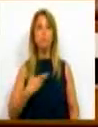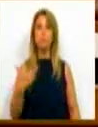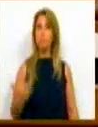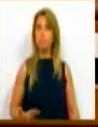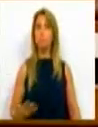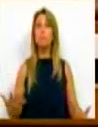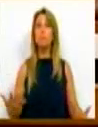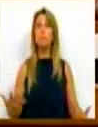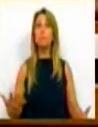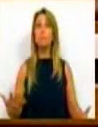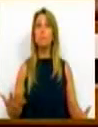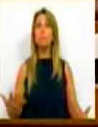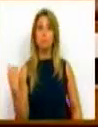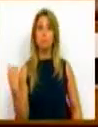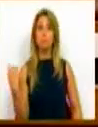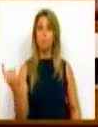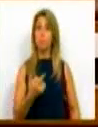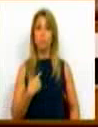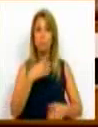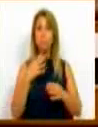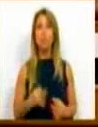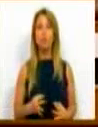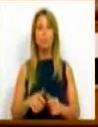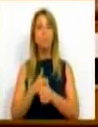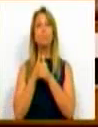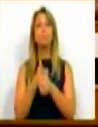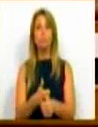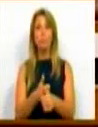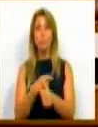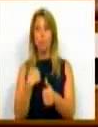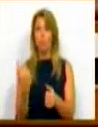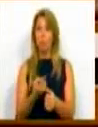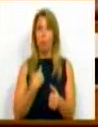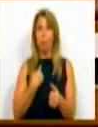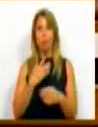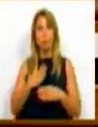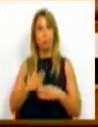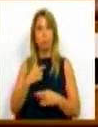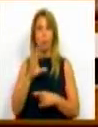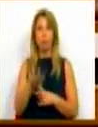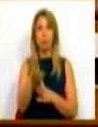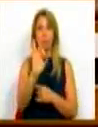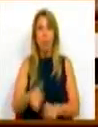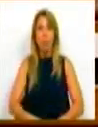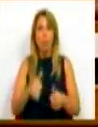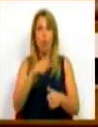legitimamente e como é a nossa obrigação, a cumprir a nossa parte na escolha do melhor governo para